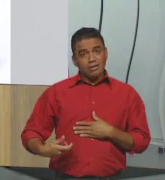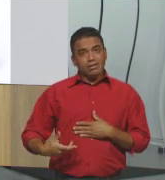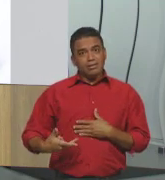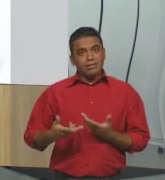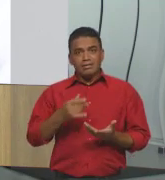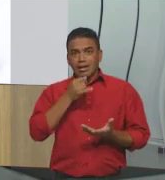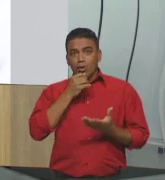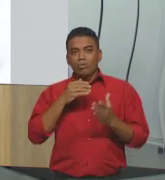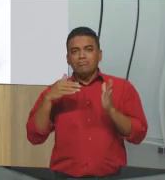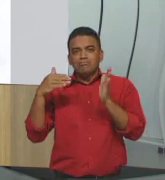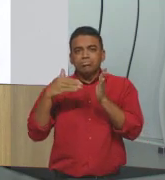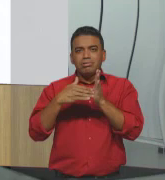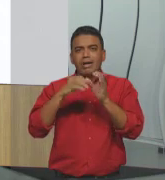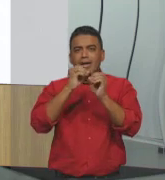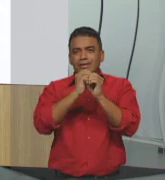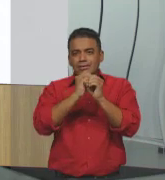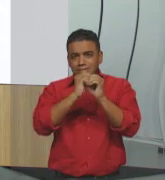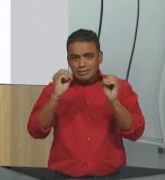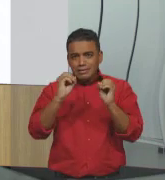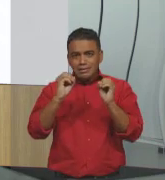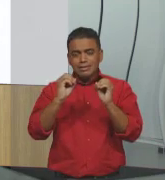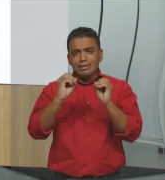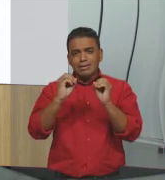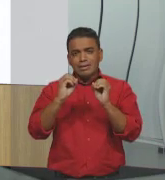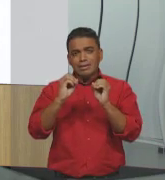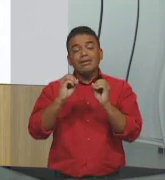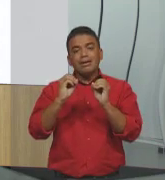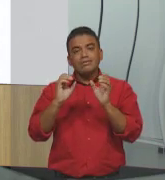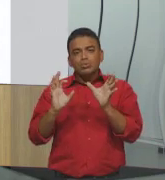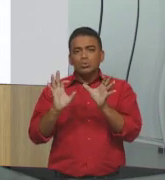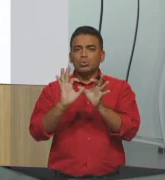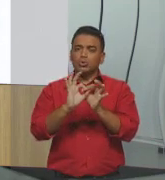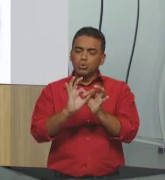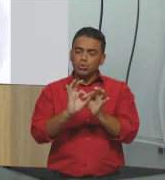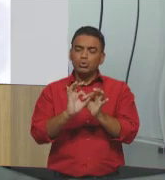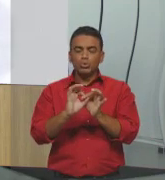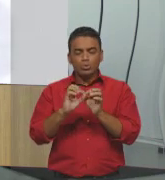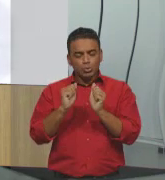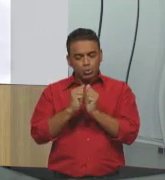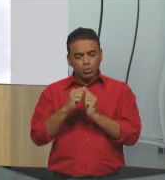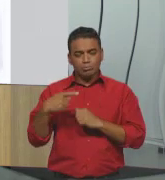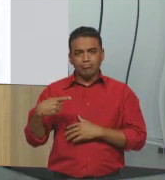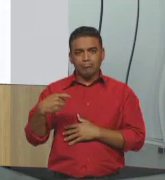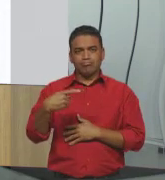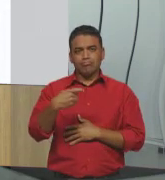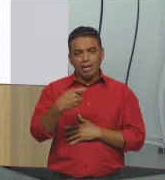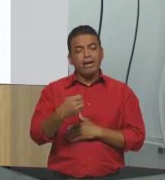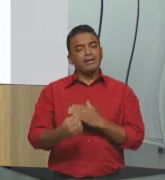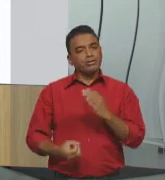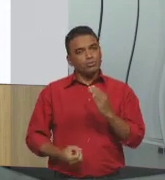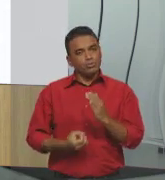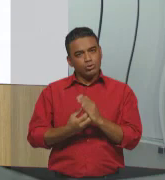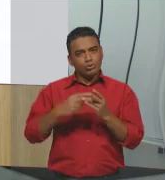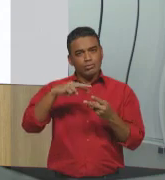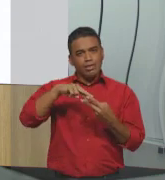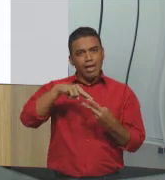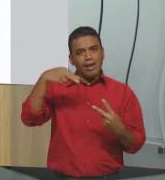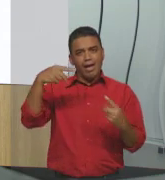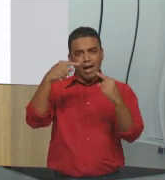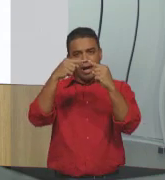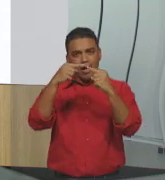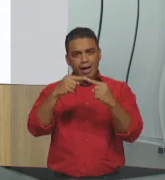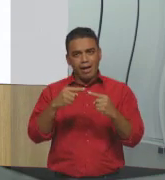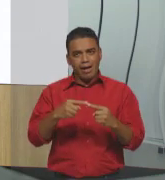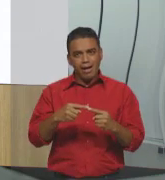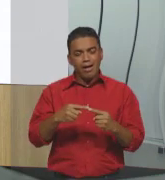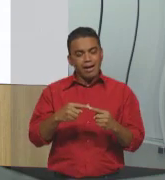uma enzima de restrição, incorporo a um plasmídio de uma bactéria, formei, então, um DNA recombinante, igual nós estamos